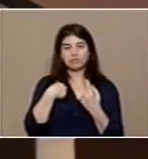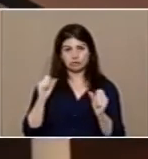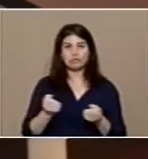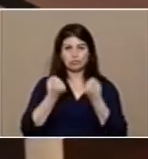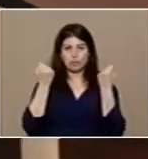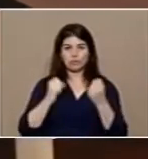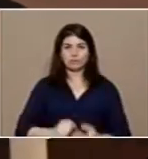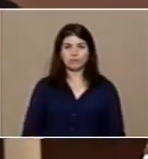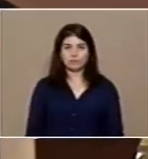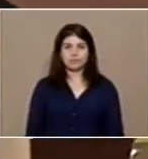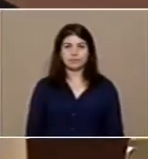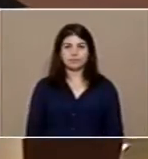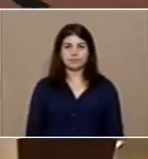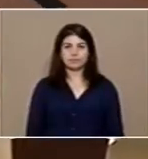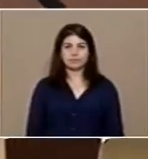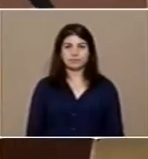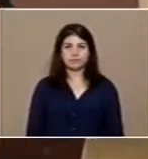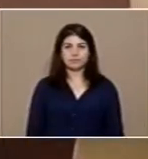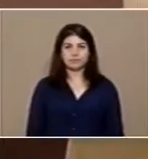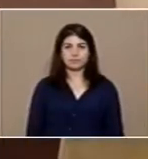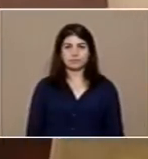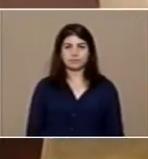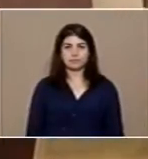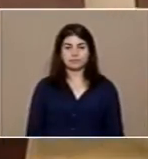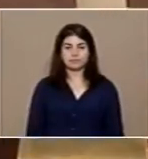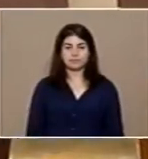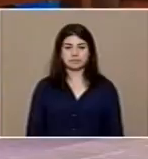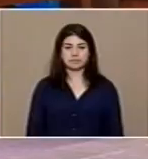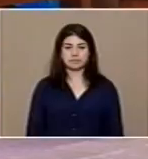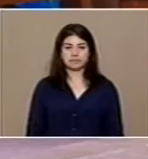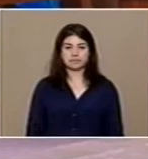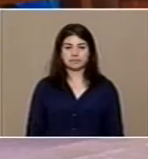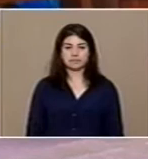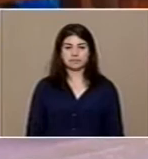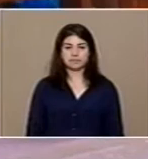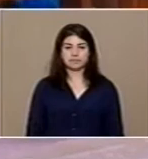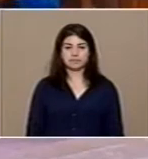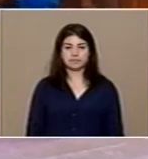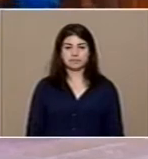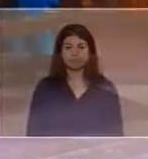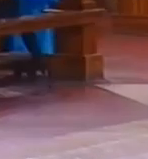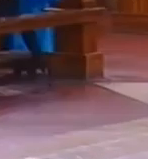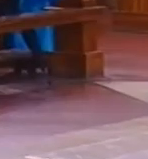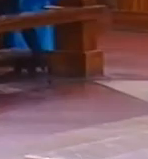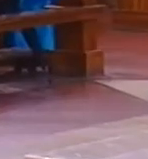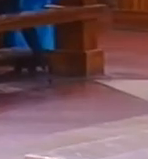G1 E aí E aí